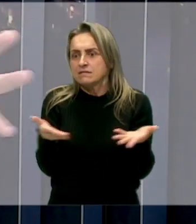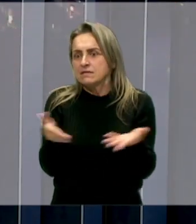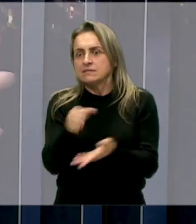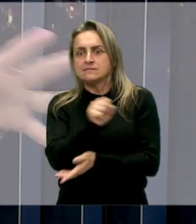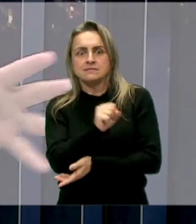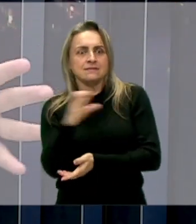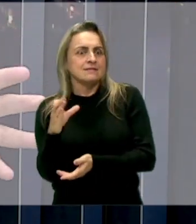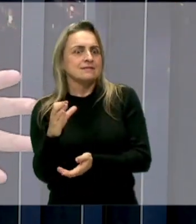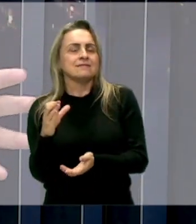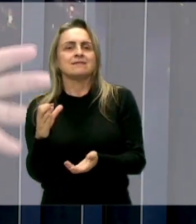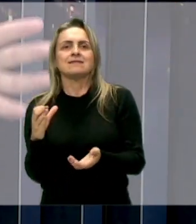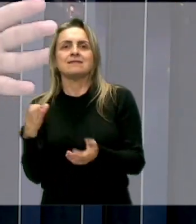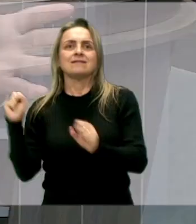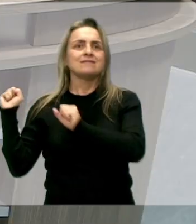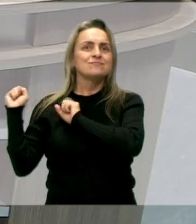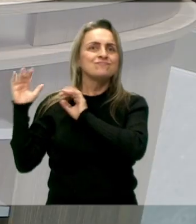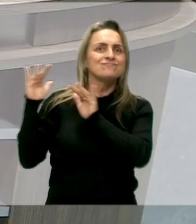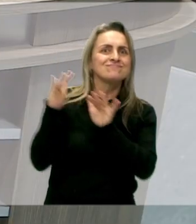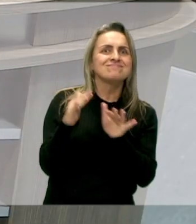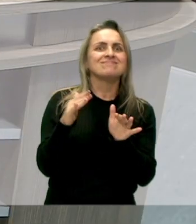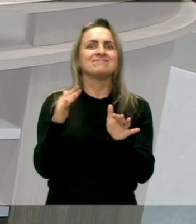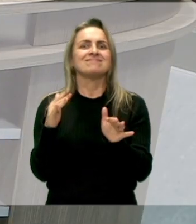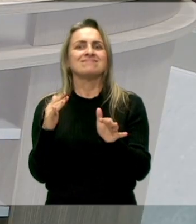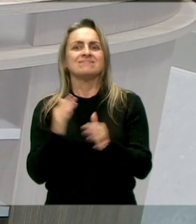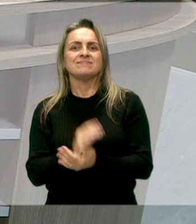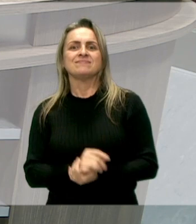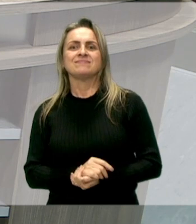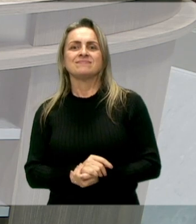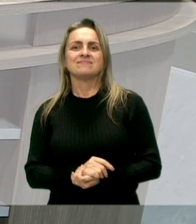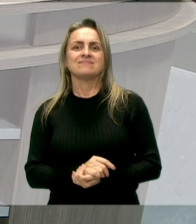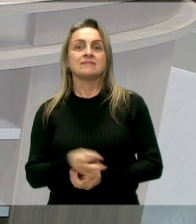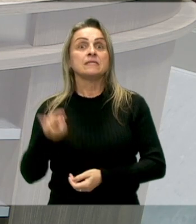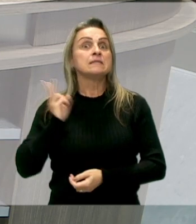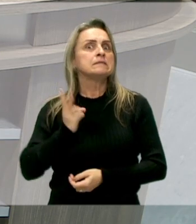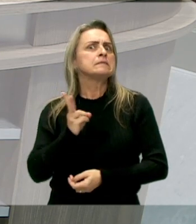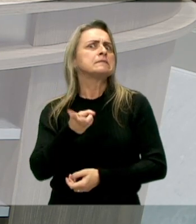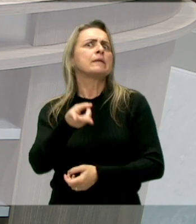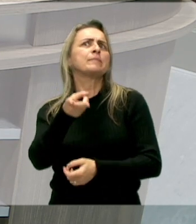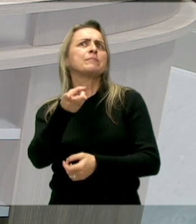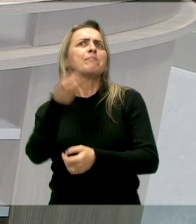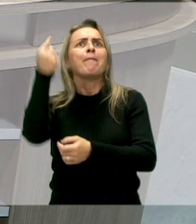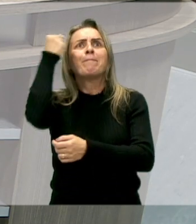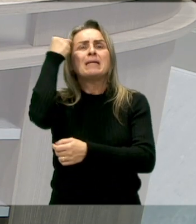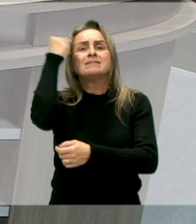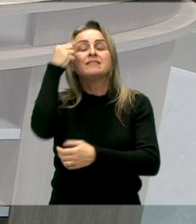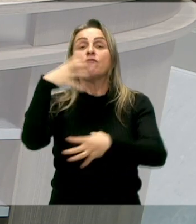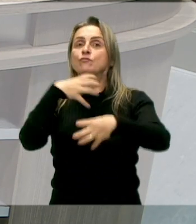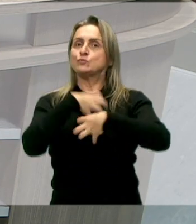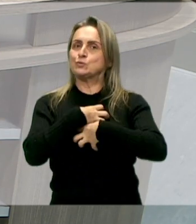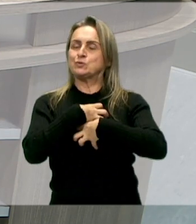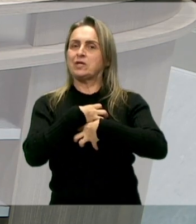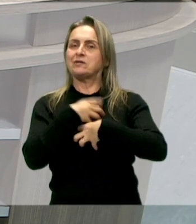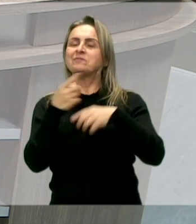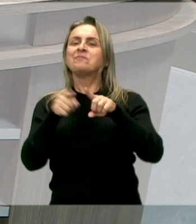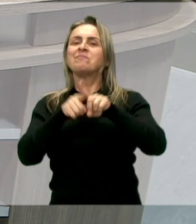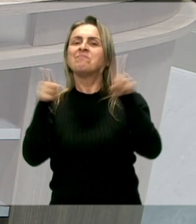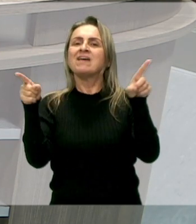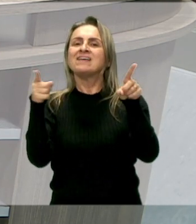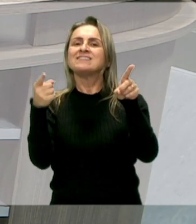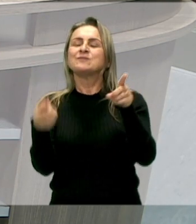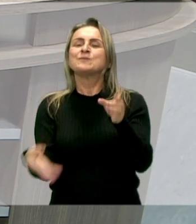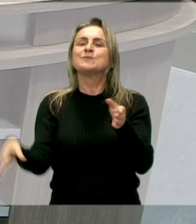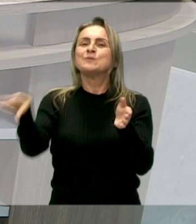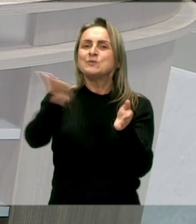para... Aquela expectativa que ele tinha do que era aquele festival já mudou, né? É o mesmo festival, mas mudou tudo isso.